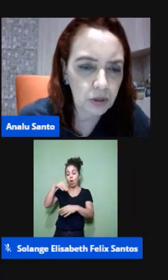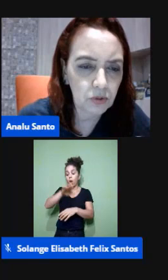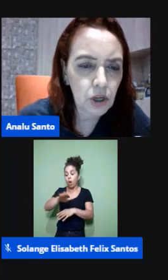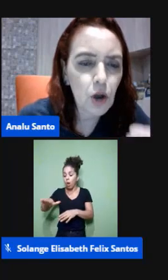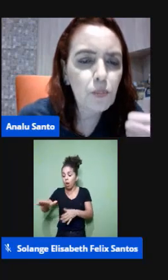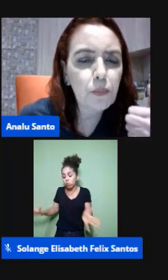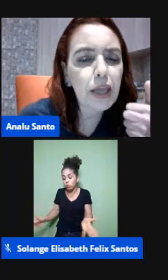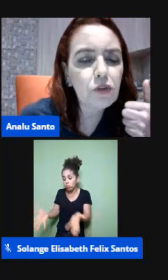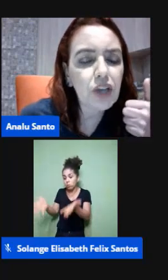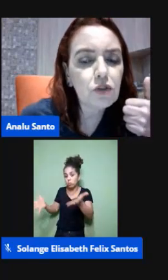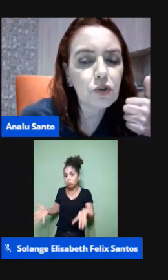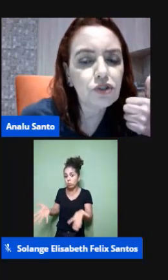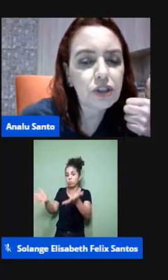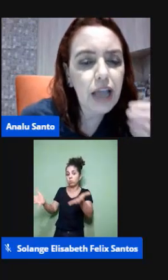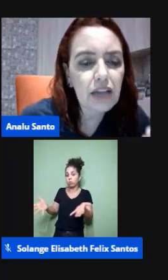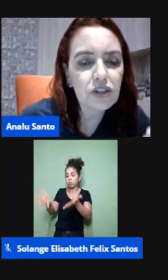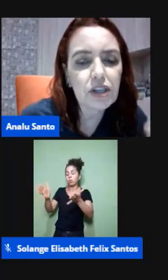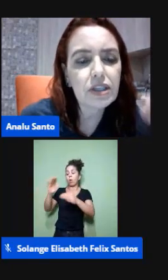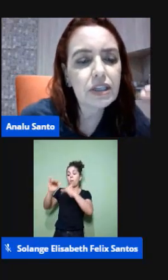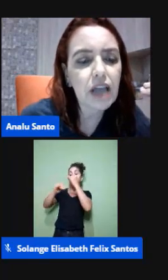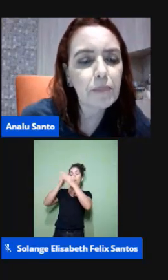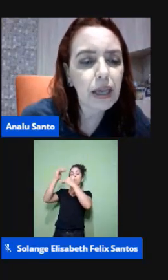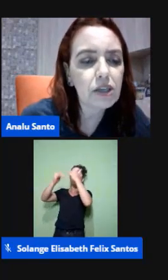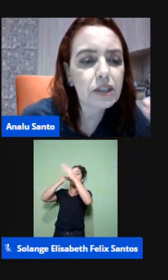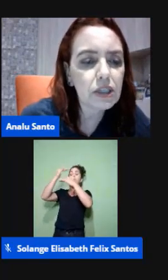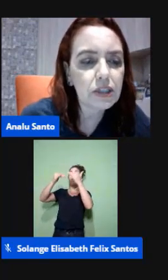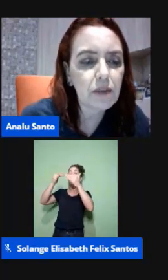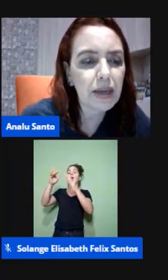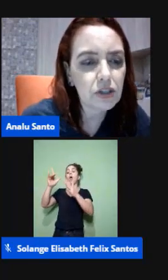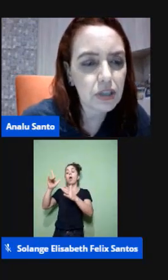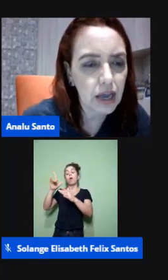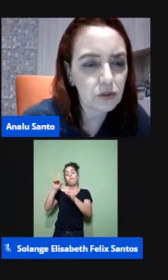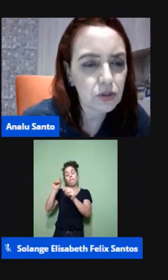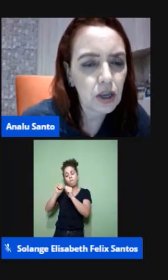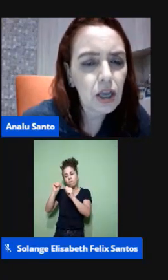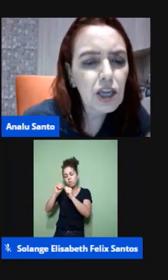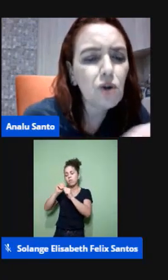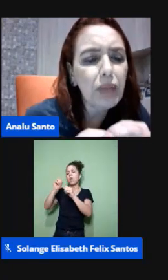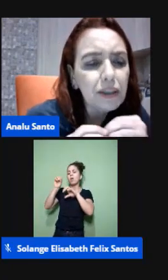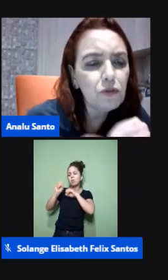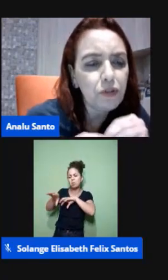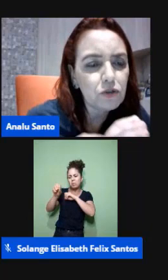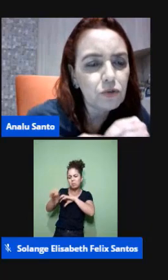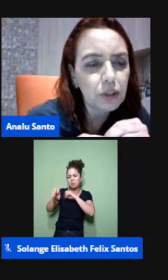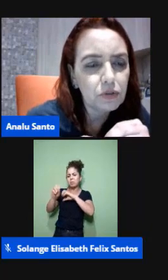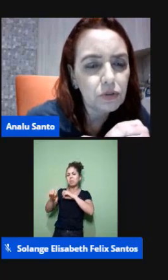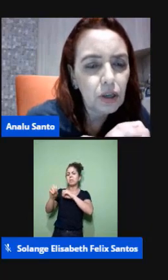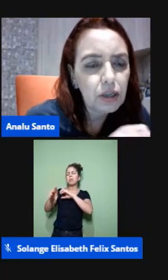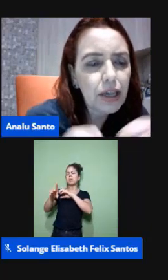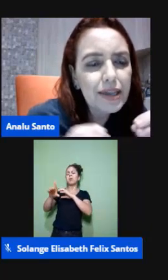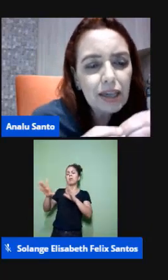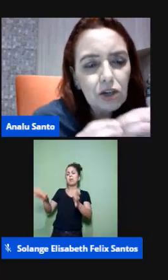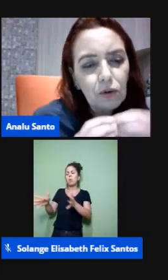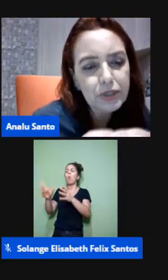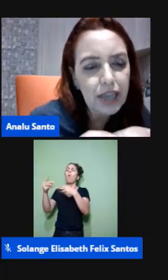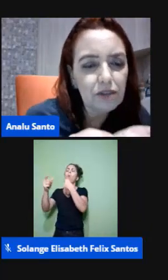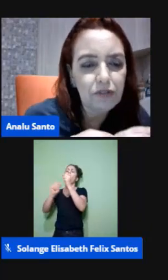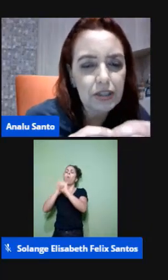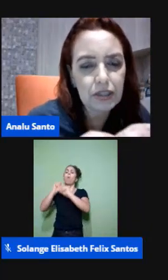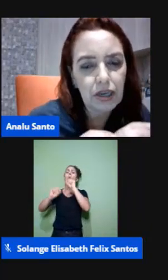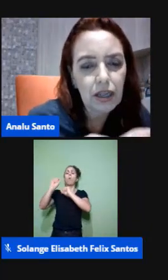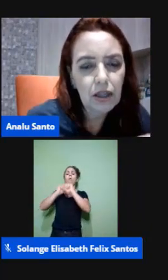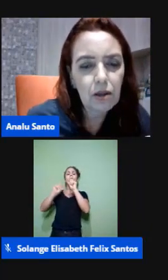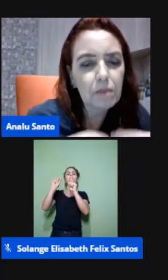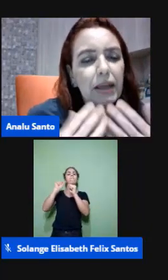desenvolvimento humano, por meio de ações didáticas e saberes sistematizados. E como é que eu faço isso? Quem é que